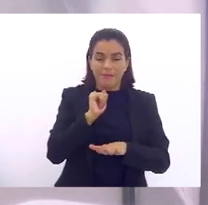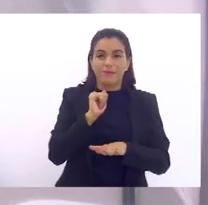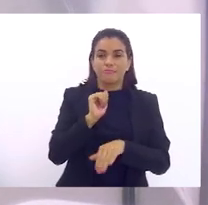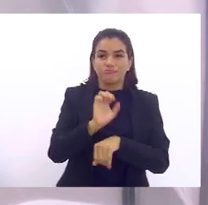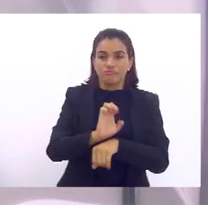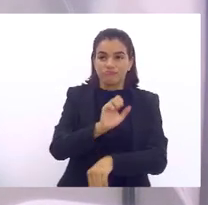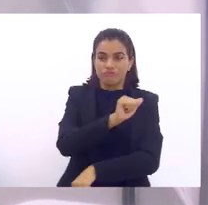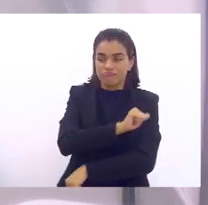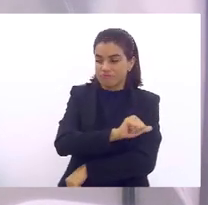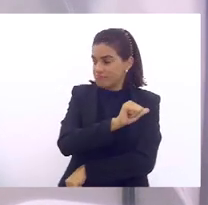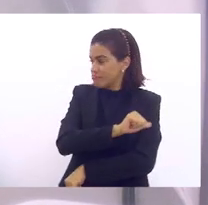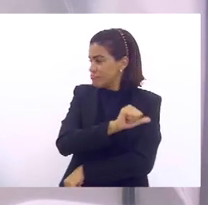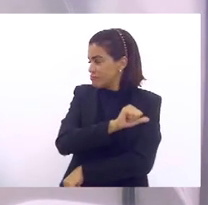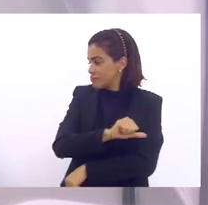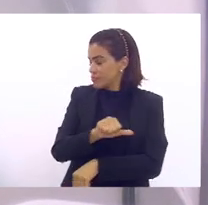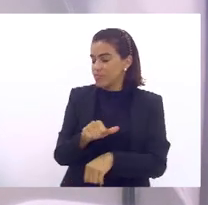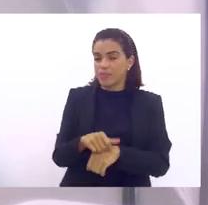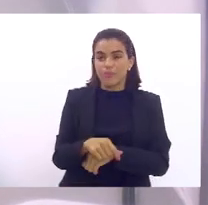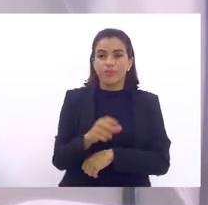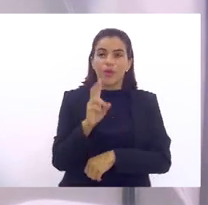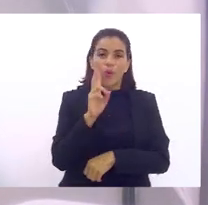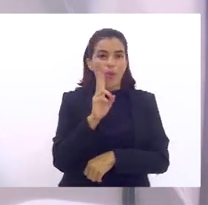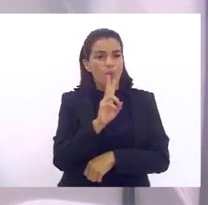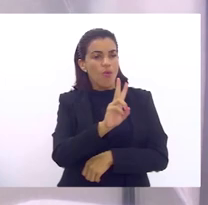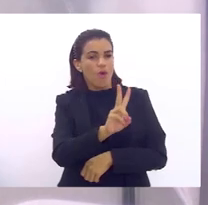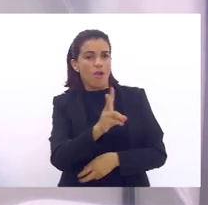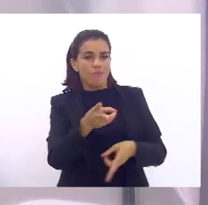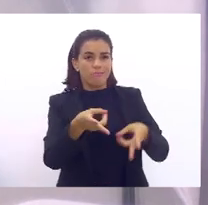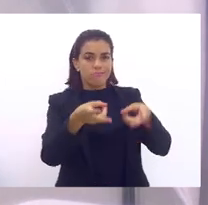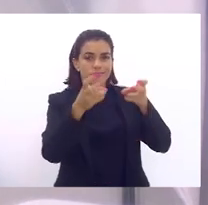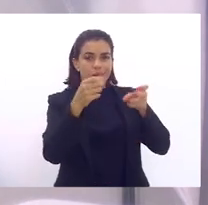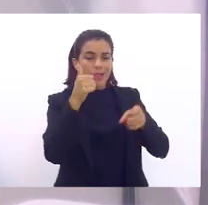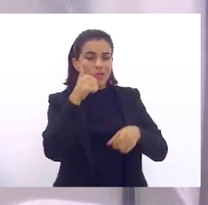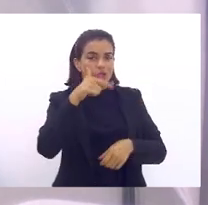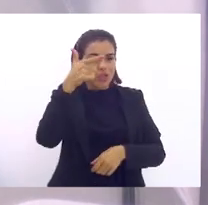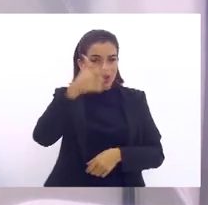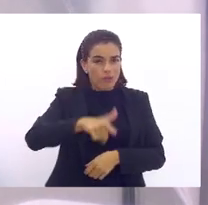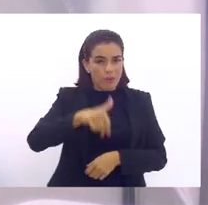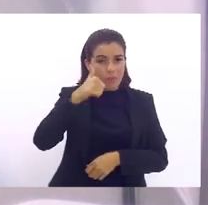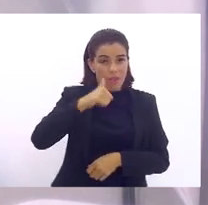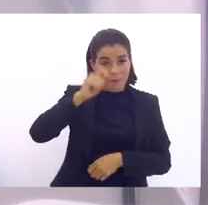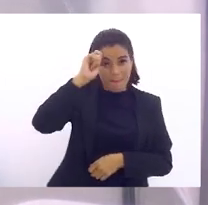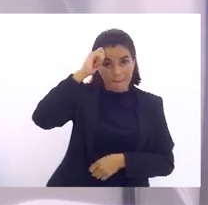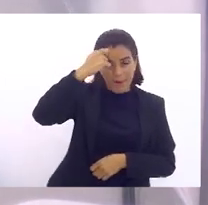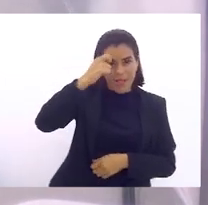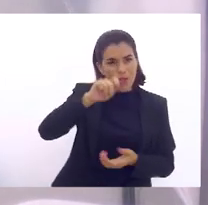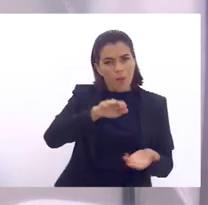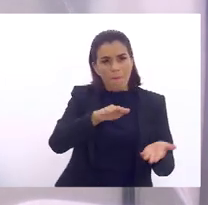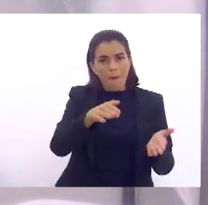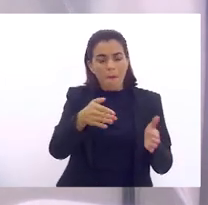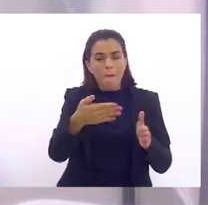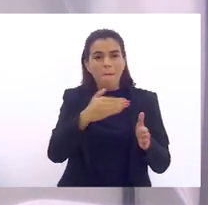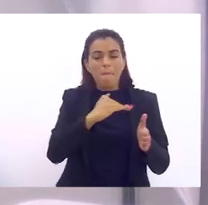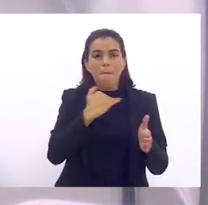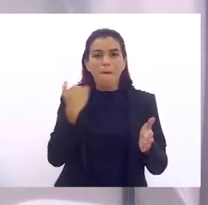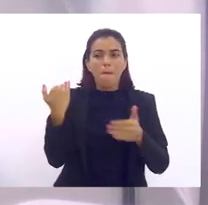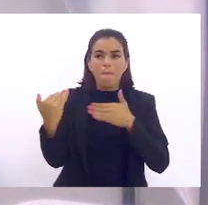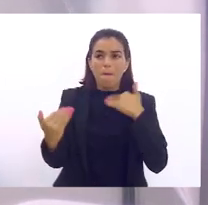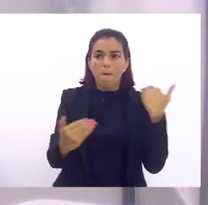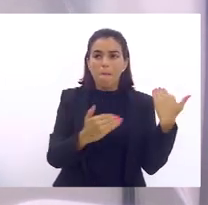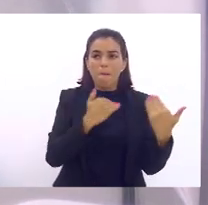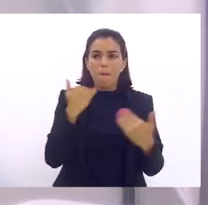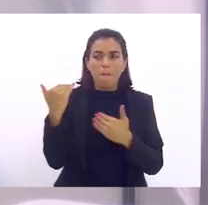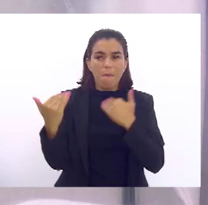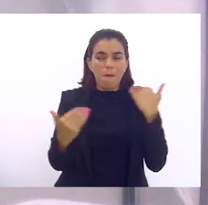então olhar de novo né para essa mulher preta pobre morrendo né é